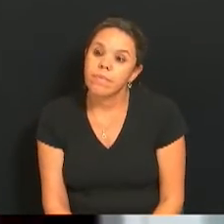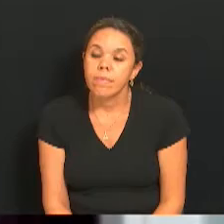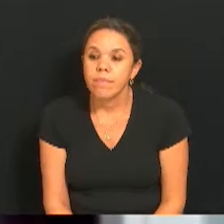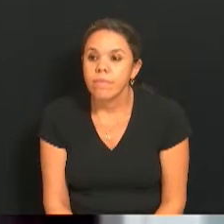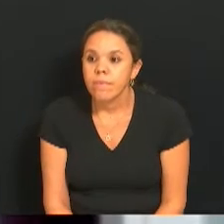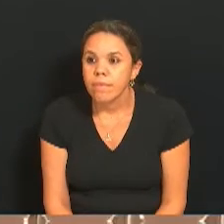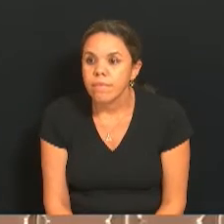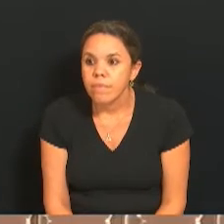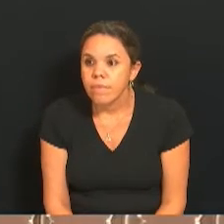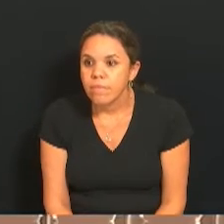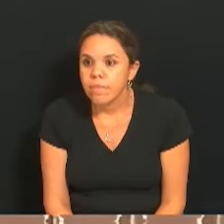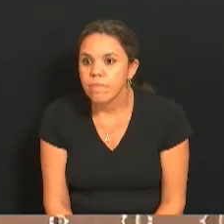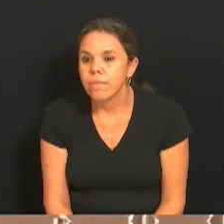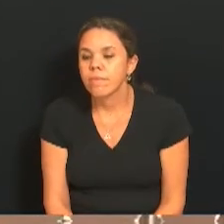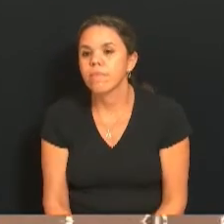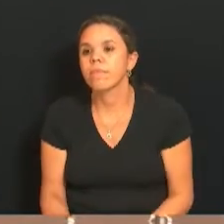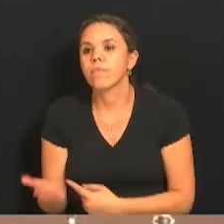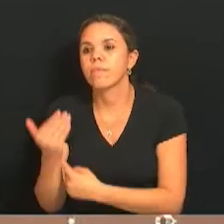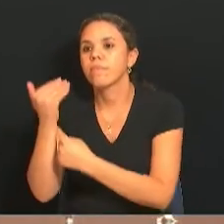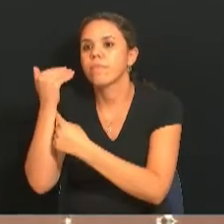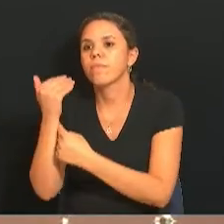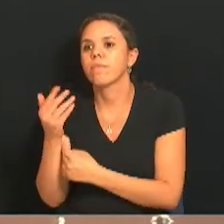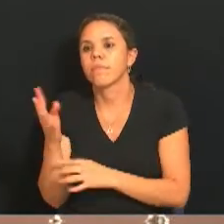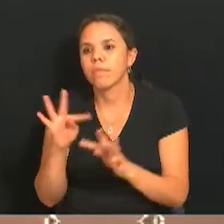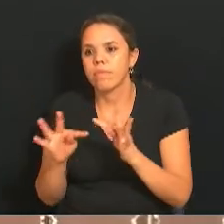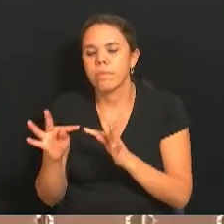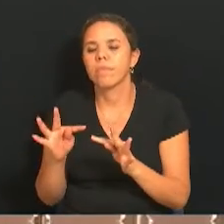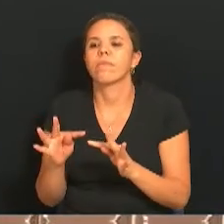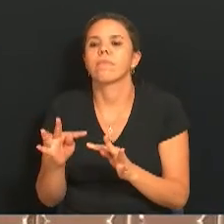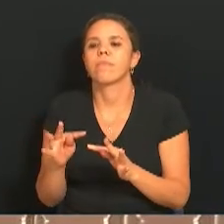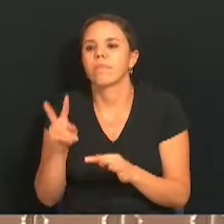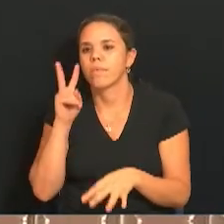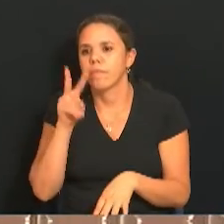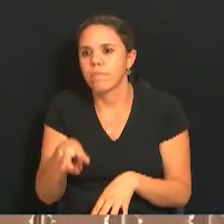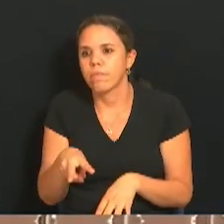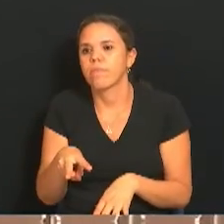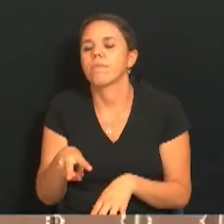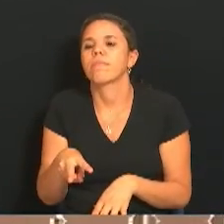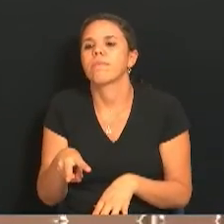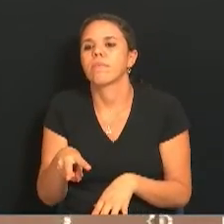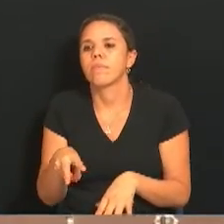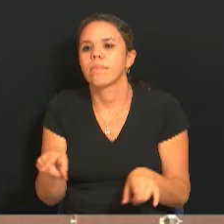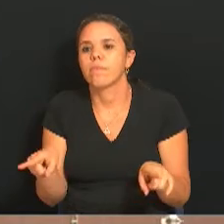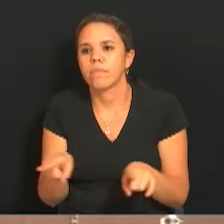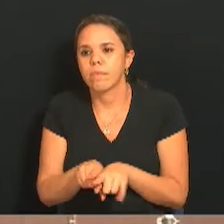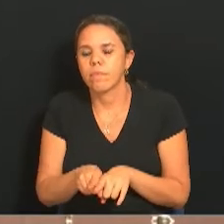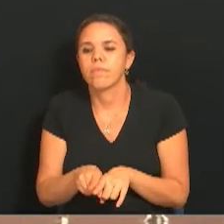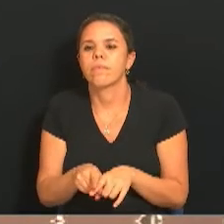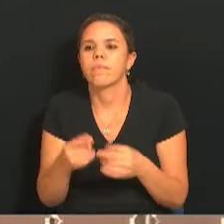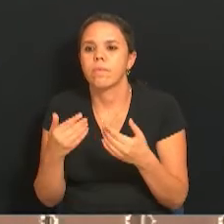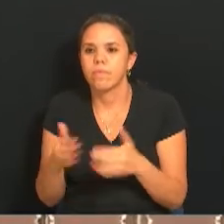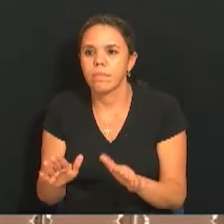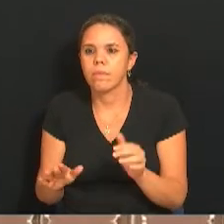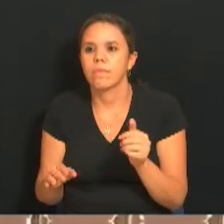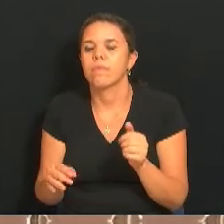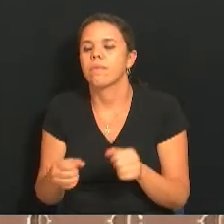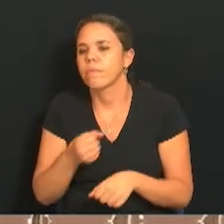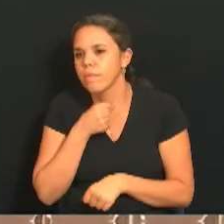Doutora, como é a tecnologia, né? Também está com... A gente está vendo aqui que tem um símbolo aqui de ativação aqui